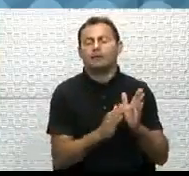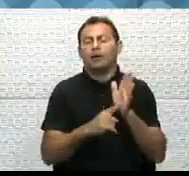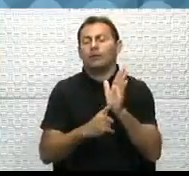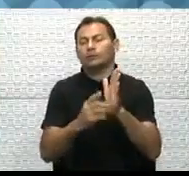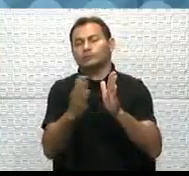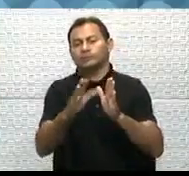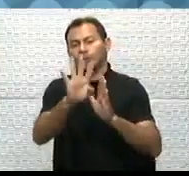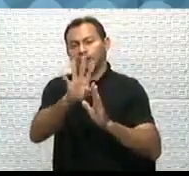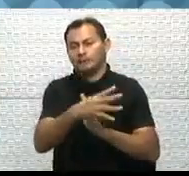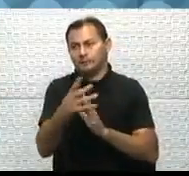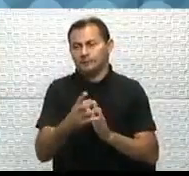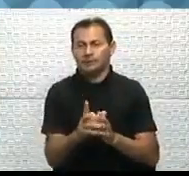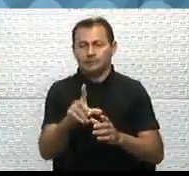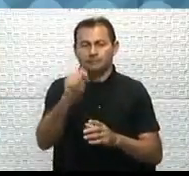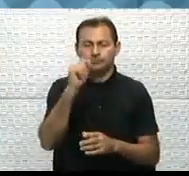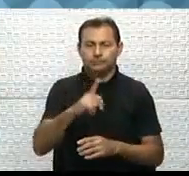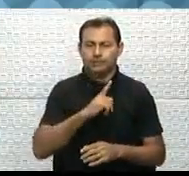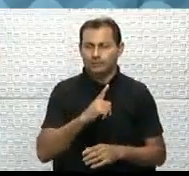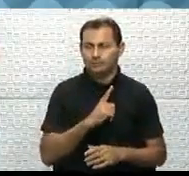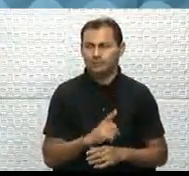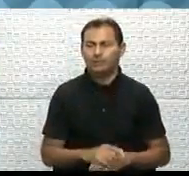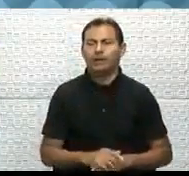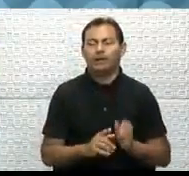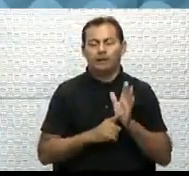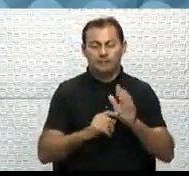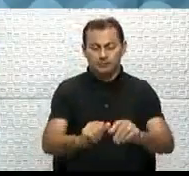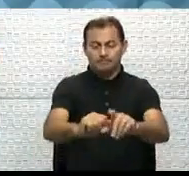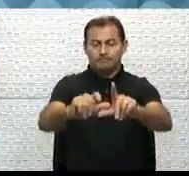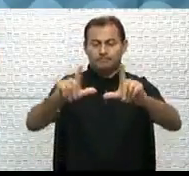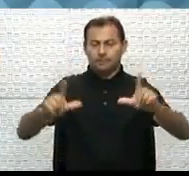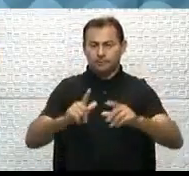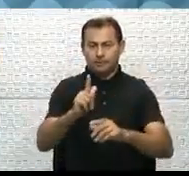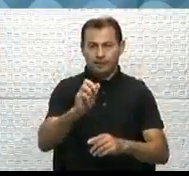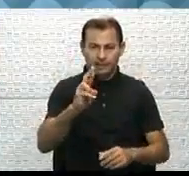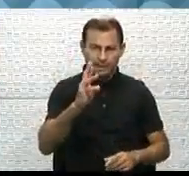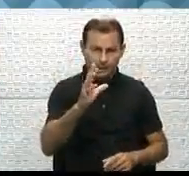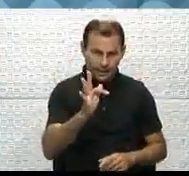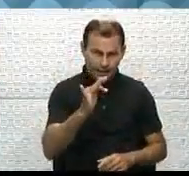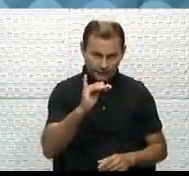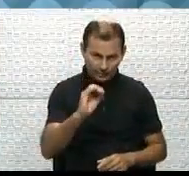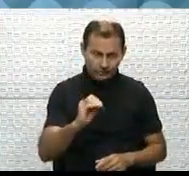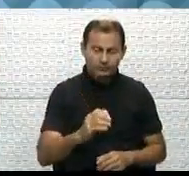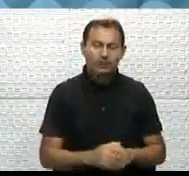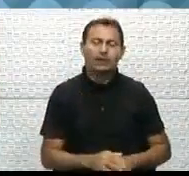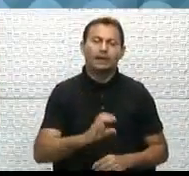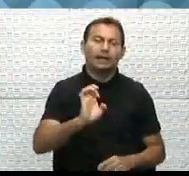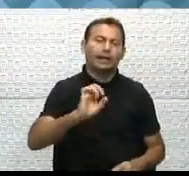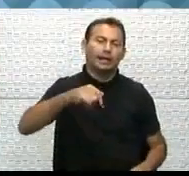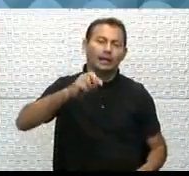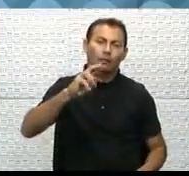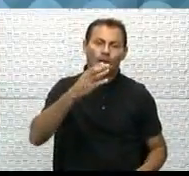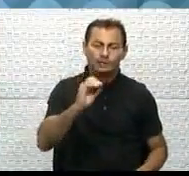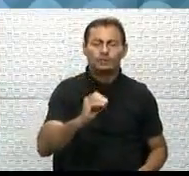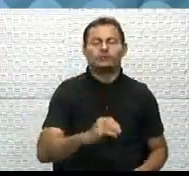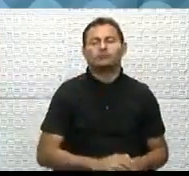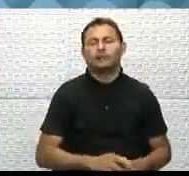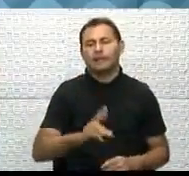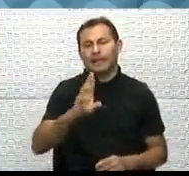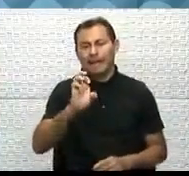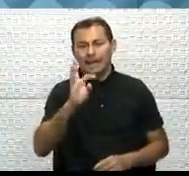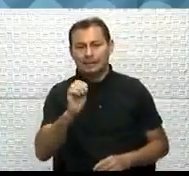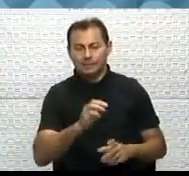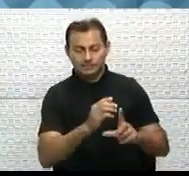do Excel. Entre essas opções teremos exibir a equação no gráfico. É essa equação que é a reta de regressão. Ela já vai